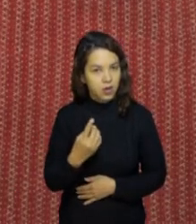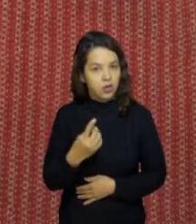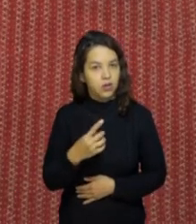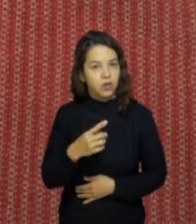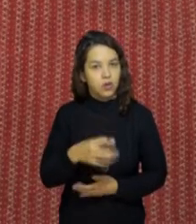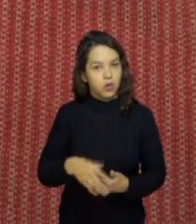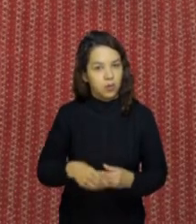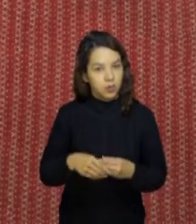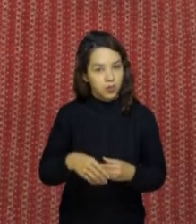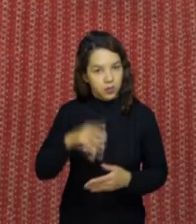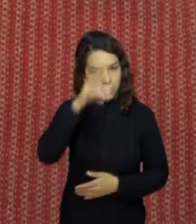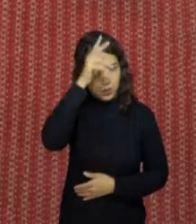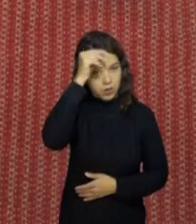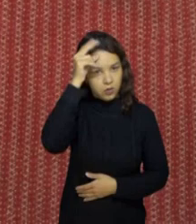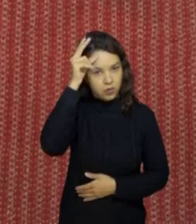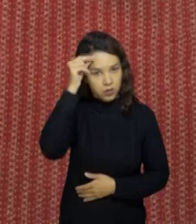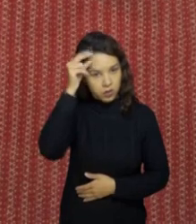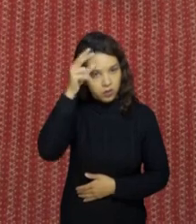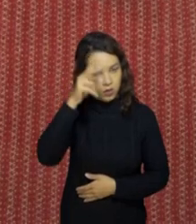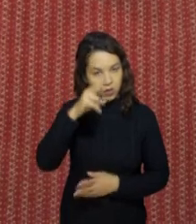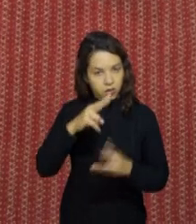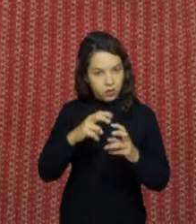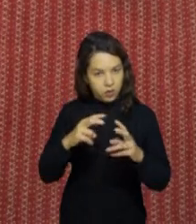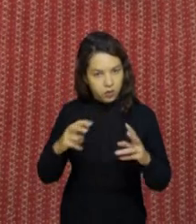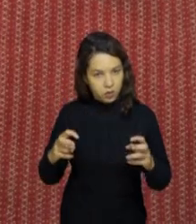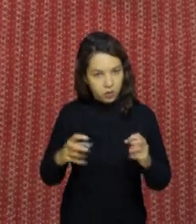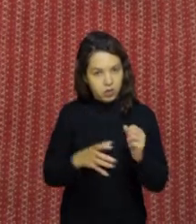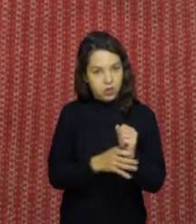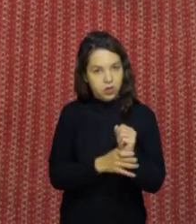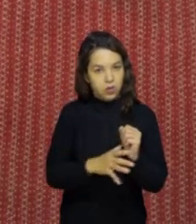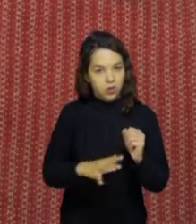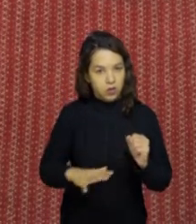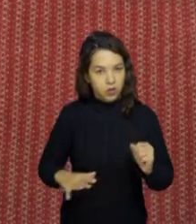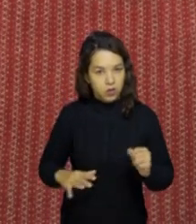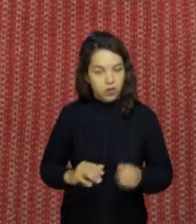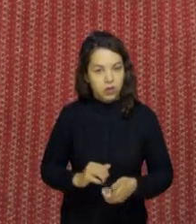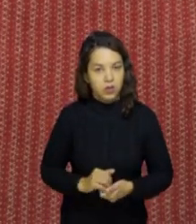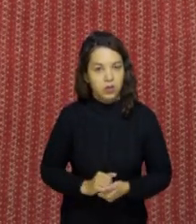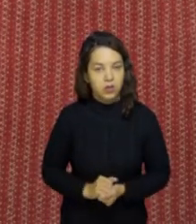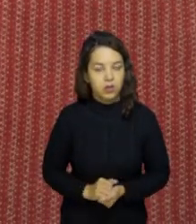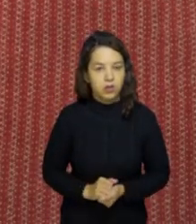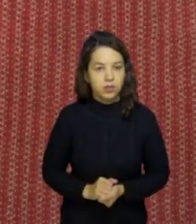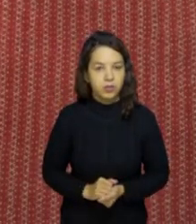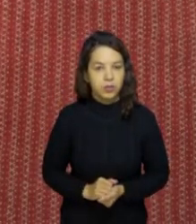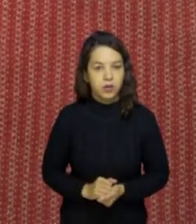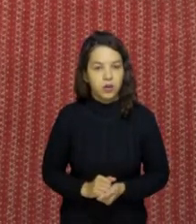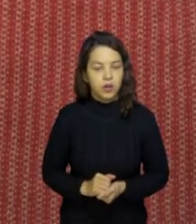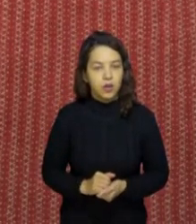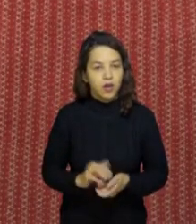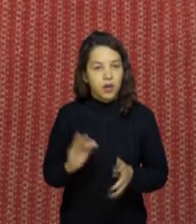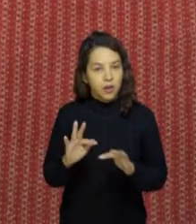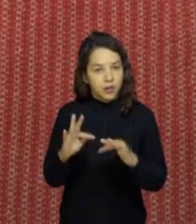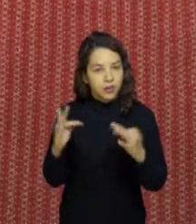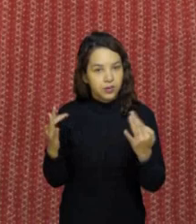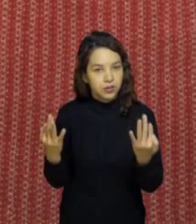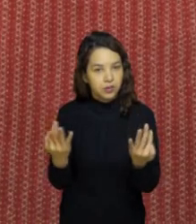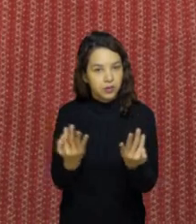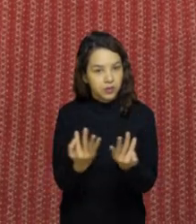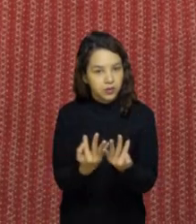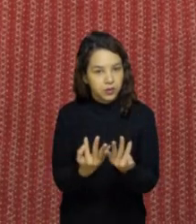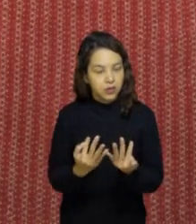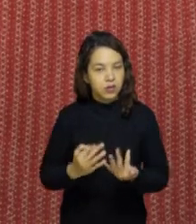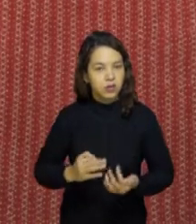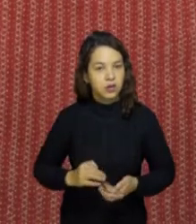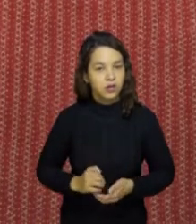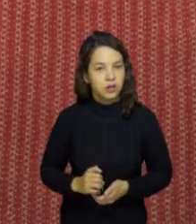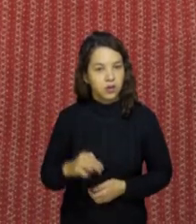prefeito de Florianópolis e também de São José, Topazio Orvino. Cumprimentar toda a família